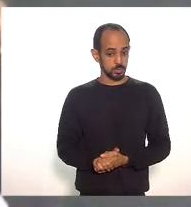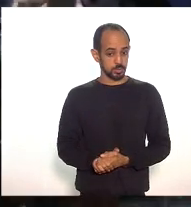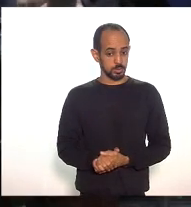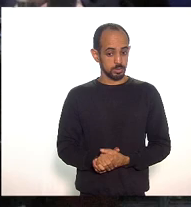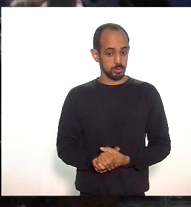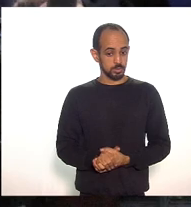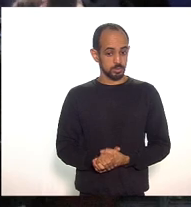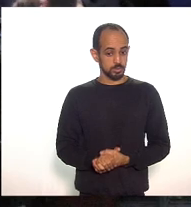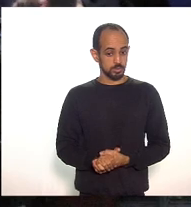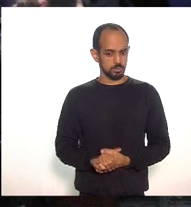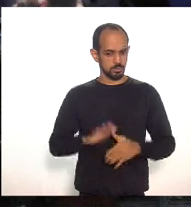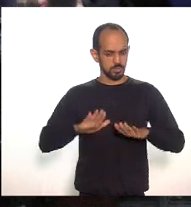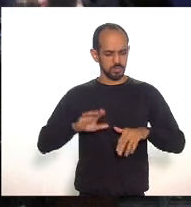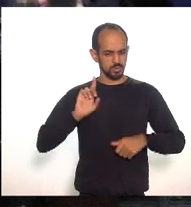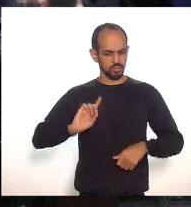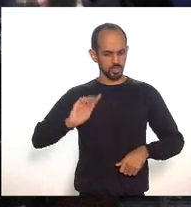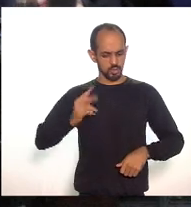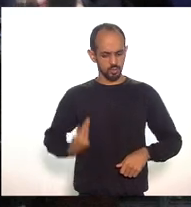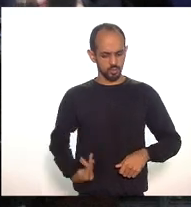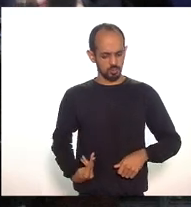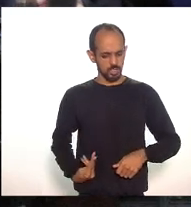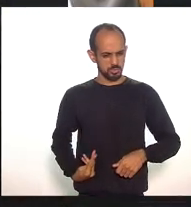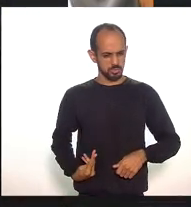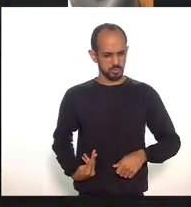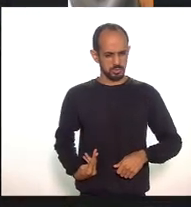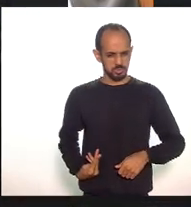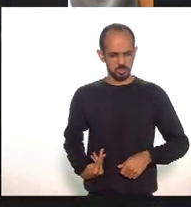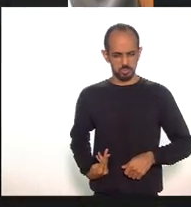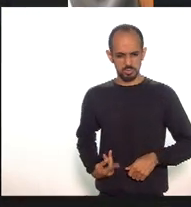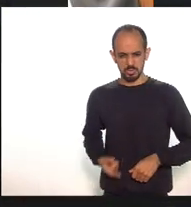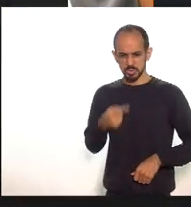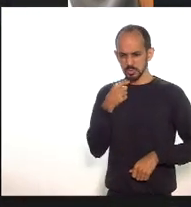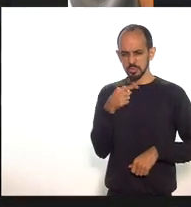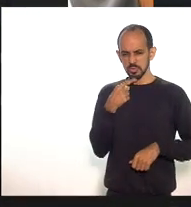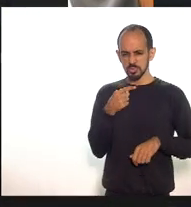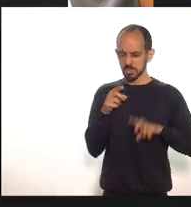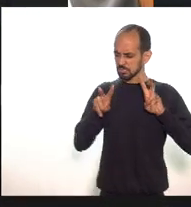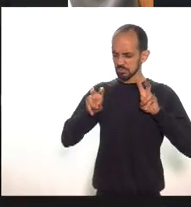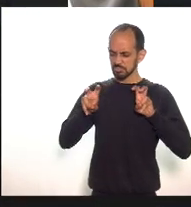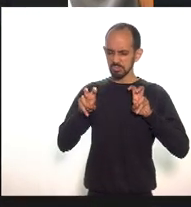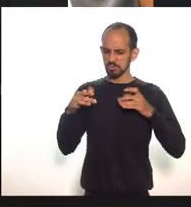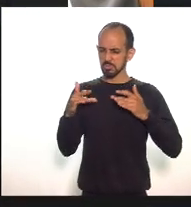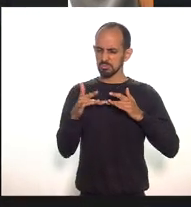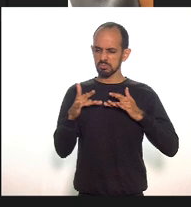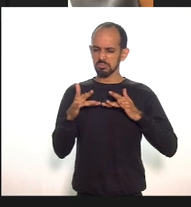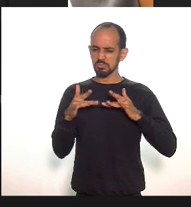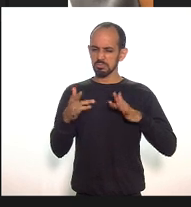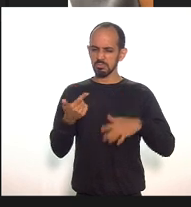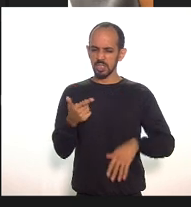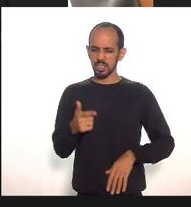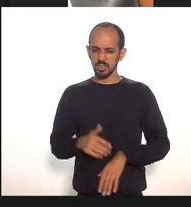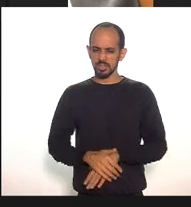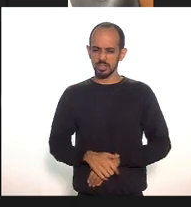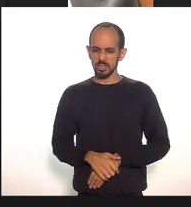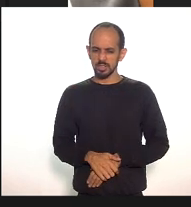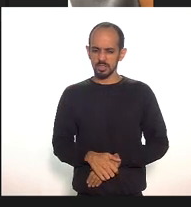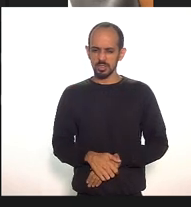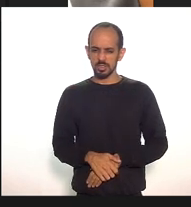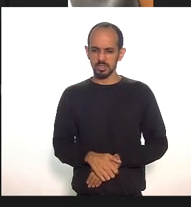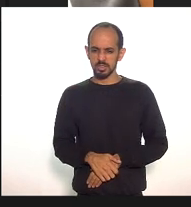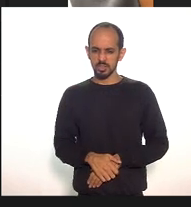mais Direitos Humanos O que que tem direitos humanos e com tema é